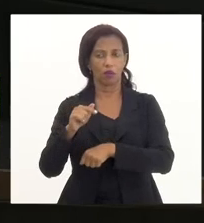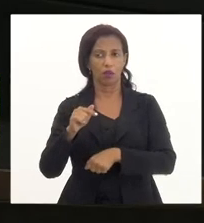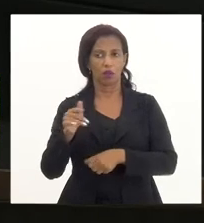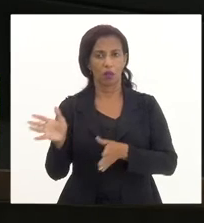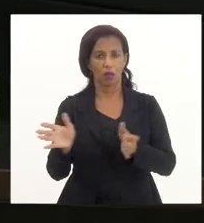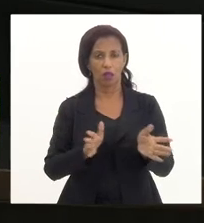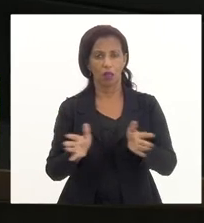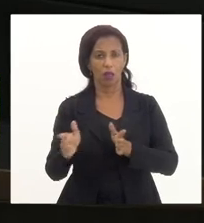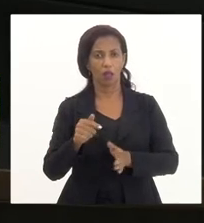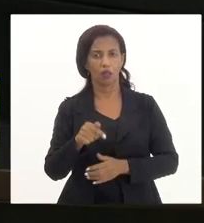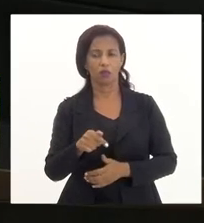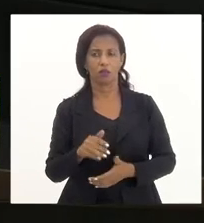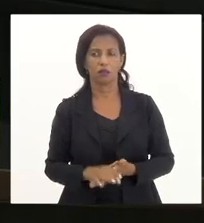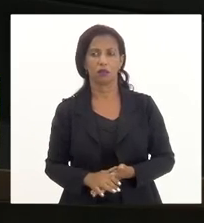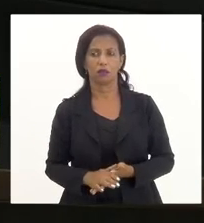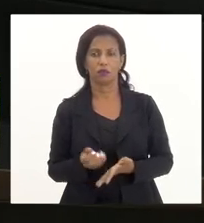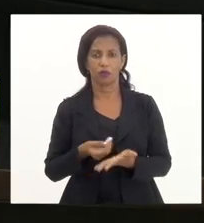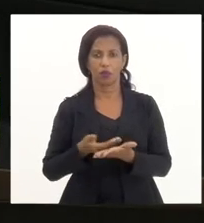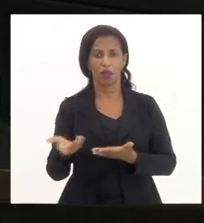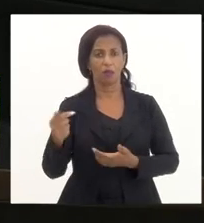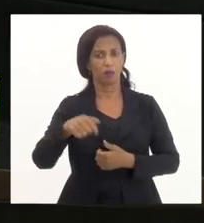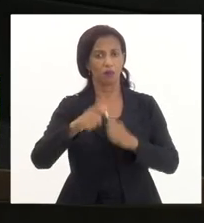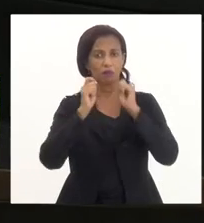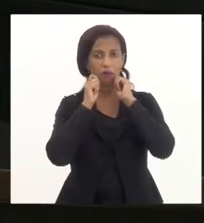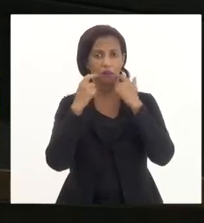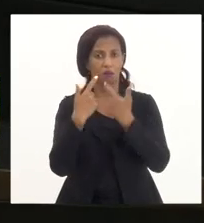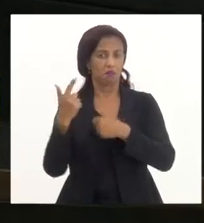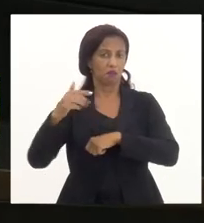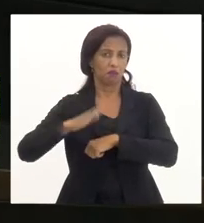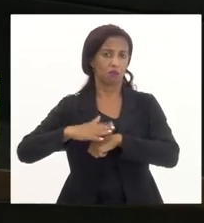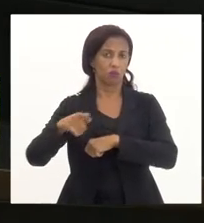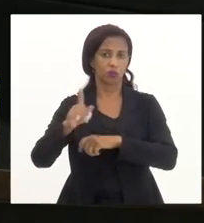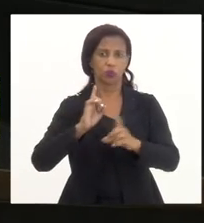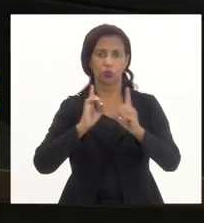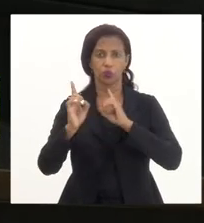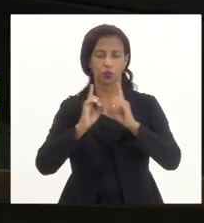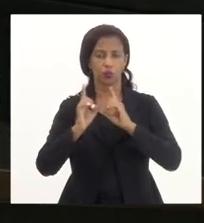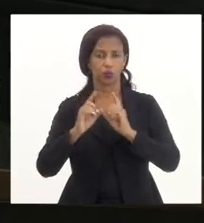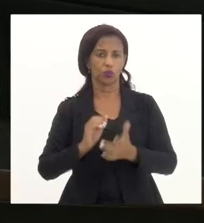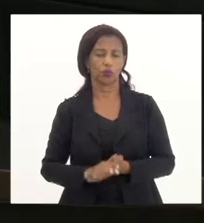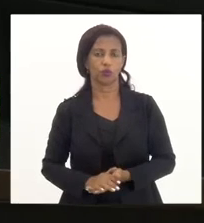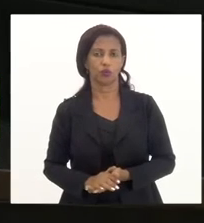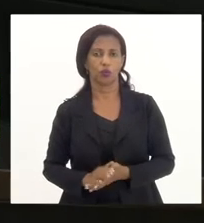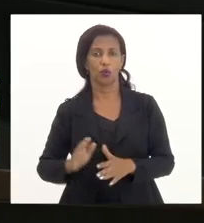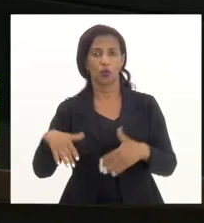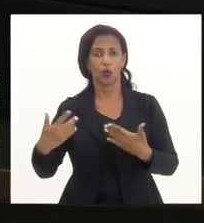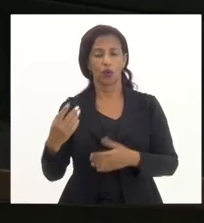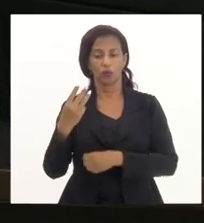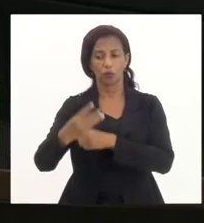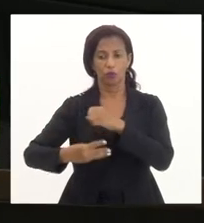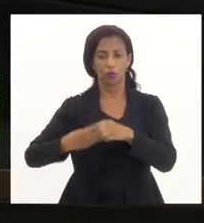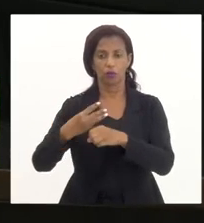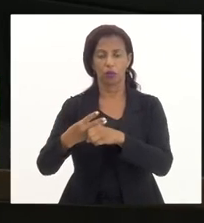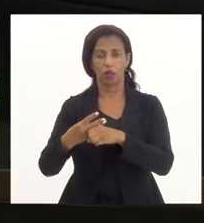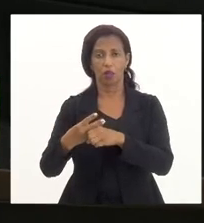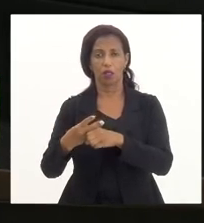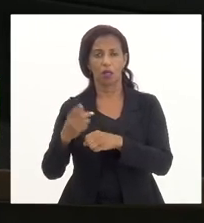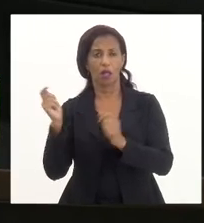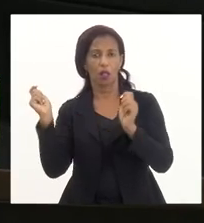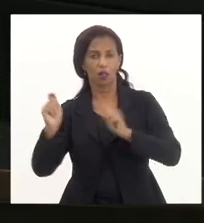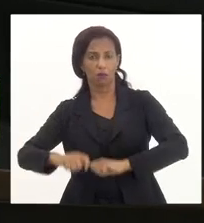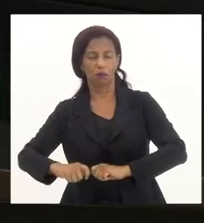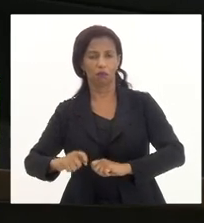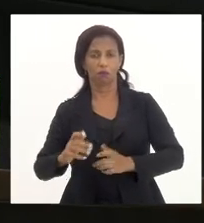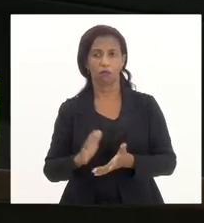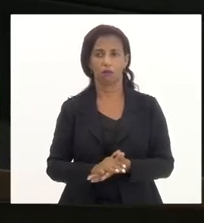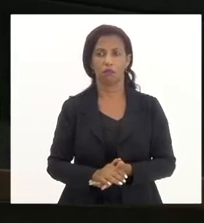foi um foi encaminhado essa casa para que a casa de bater-se né uma vez que o a questão do triênio ela permite